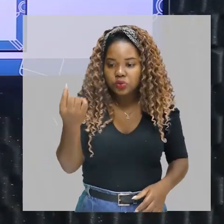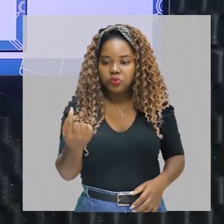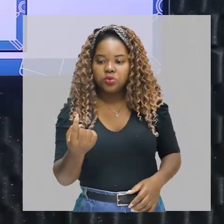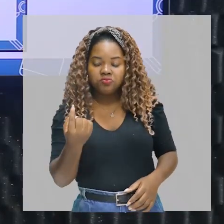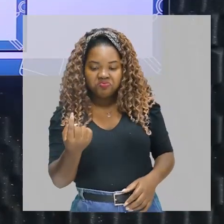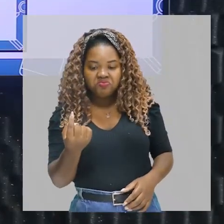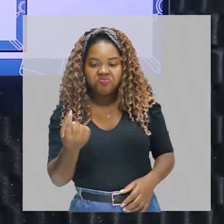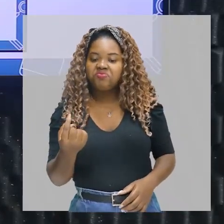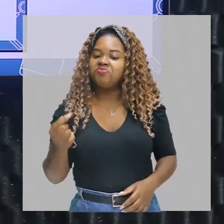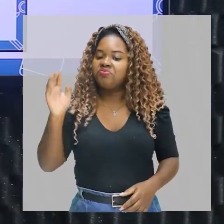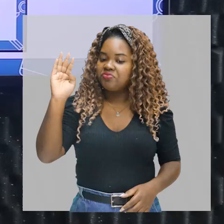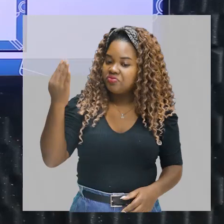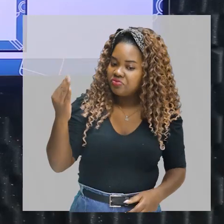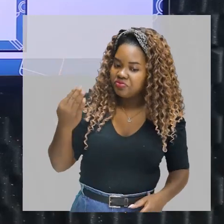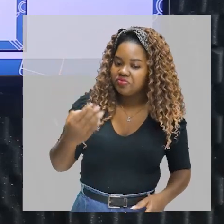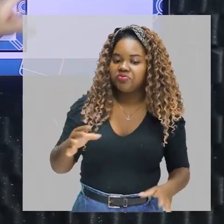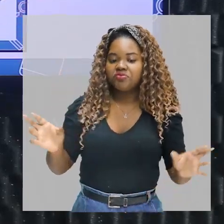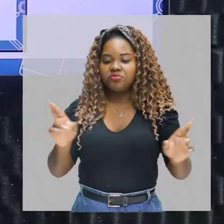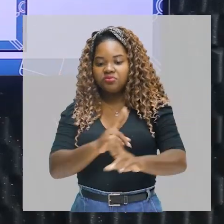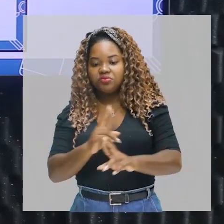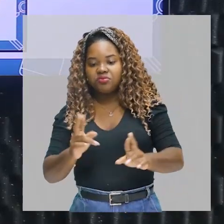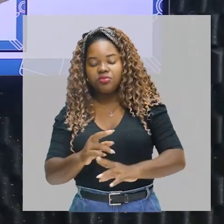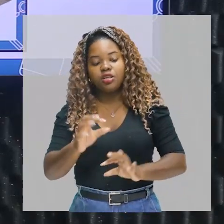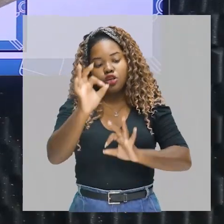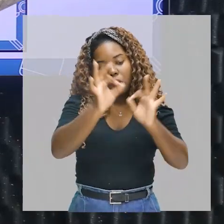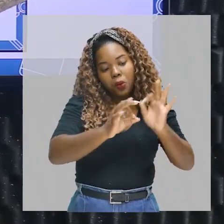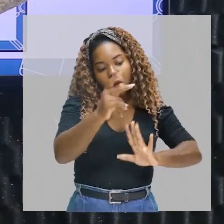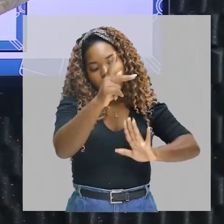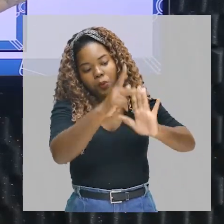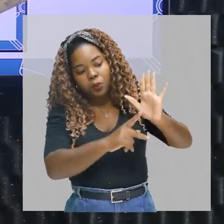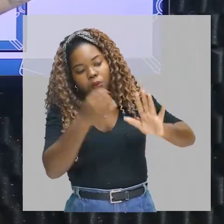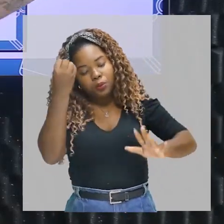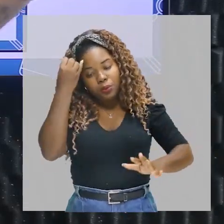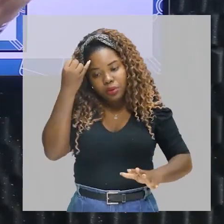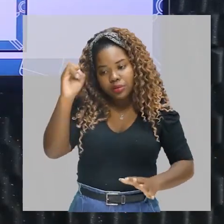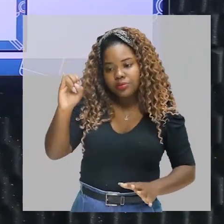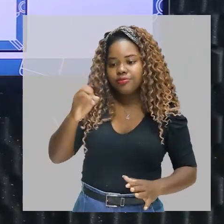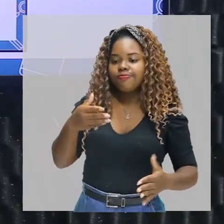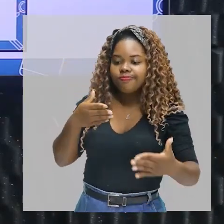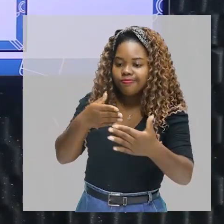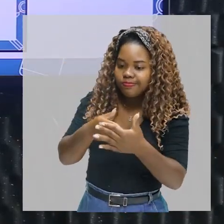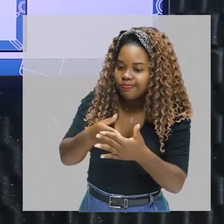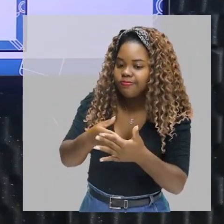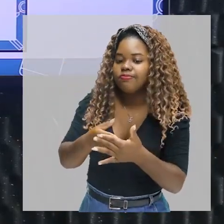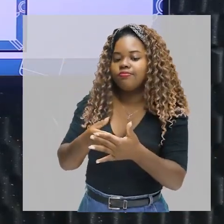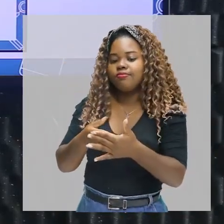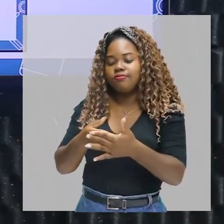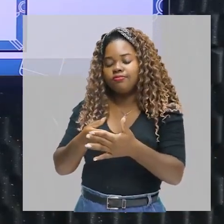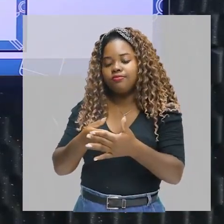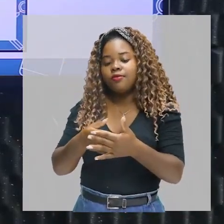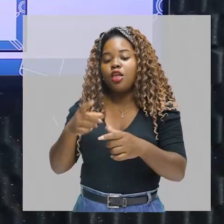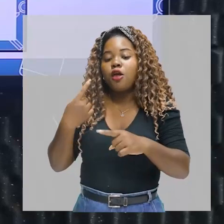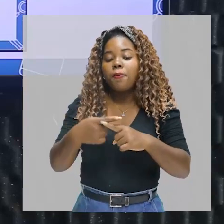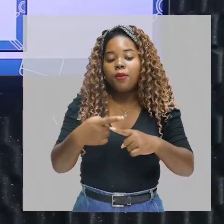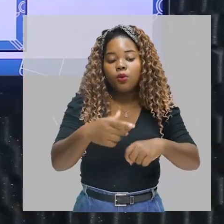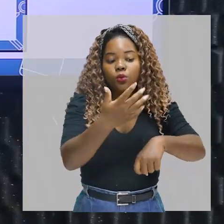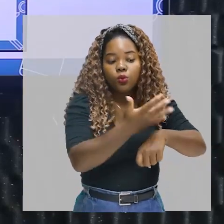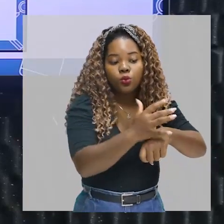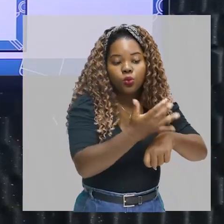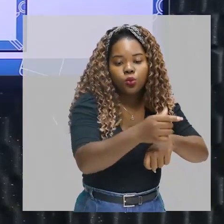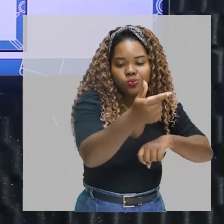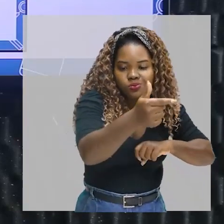indivíduo tem para que eu faça um planejamento para que eu evite a interrupção. Porque esse treino ele tem que